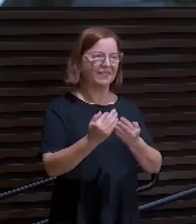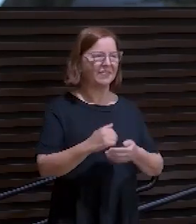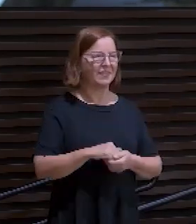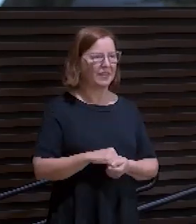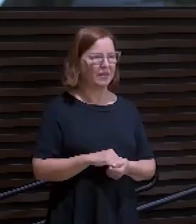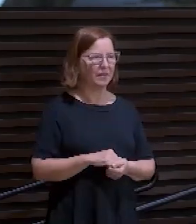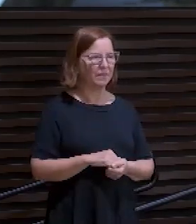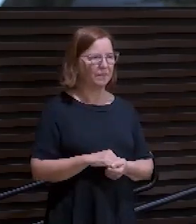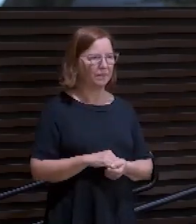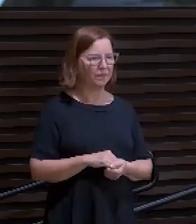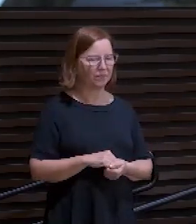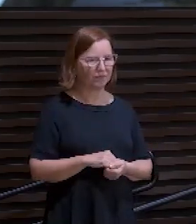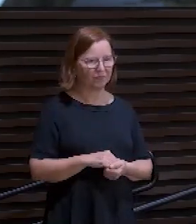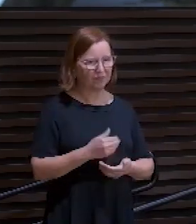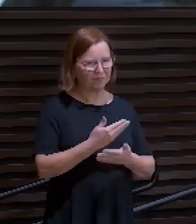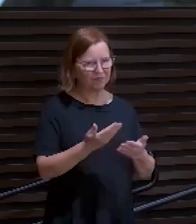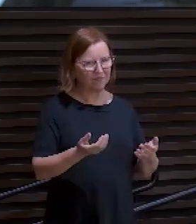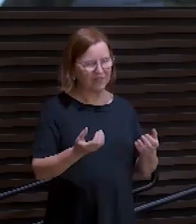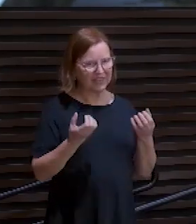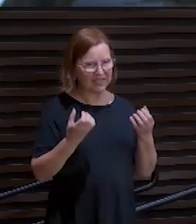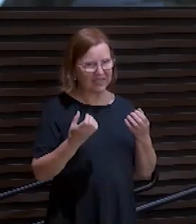Vocês intentaram me matar.